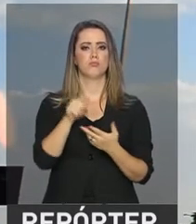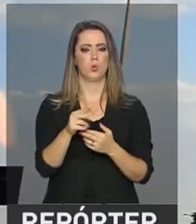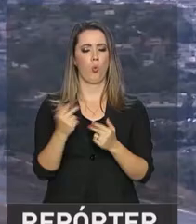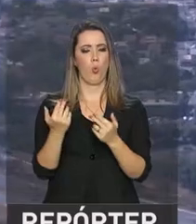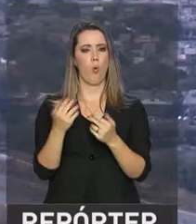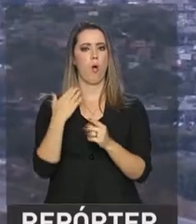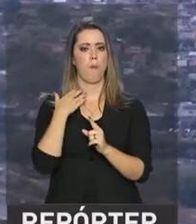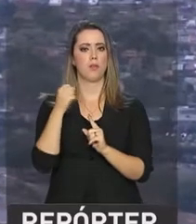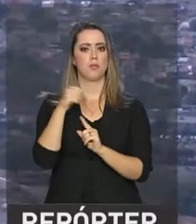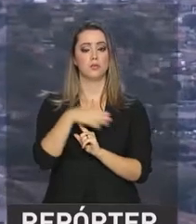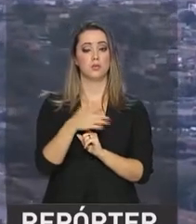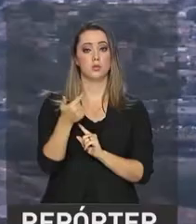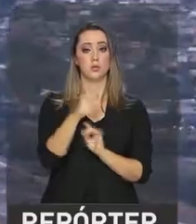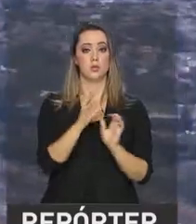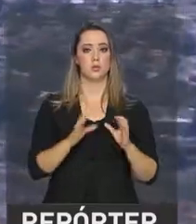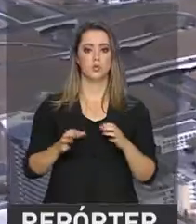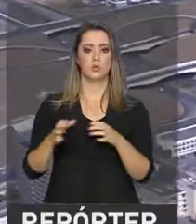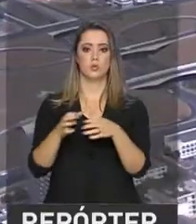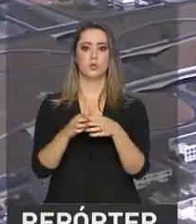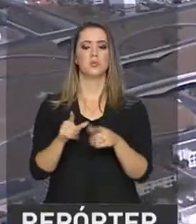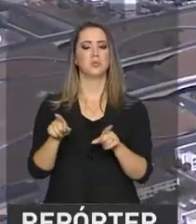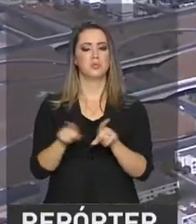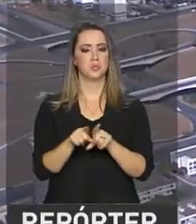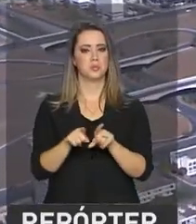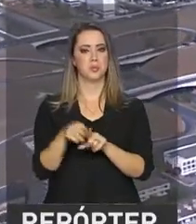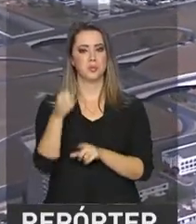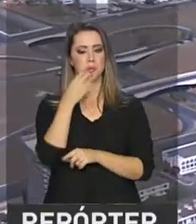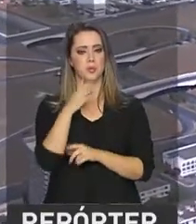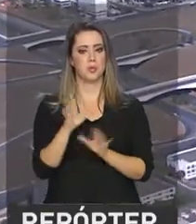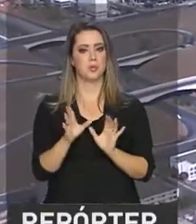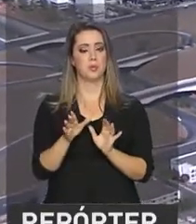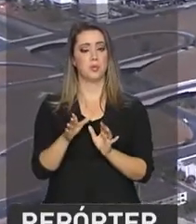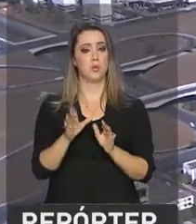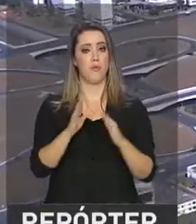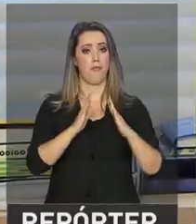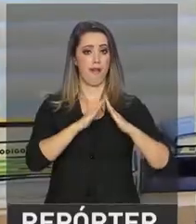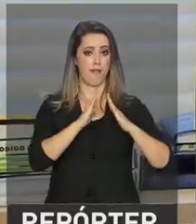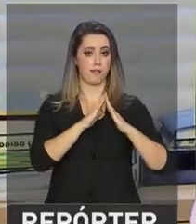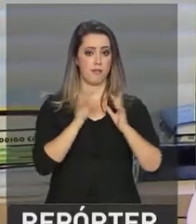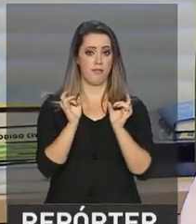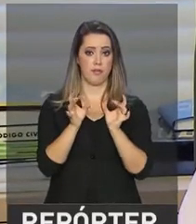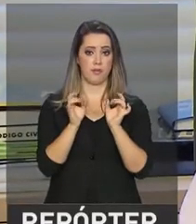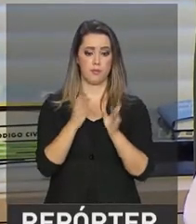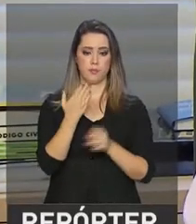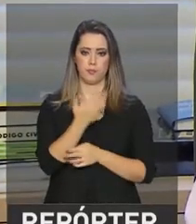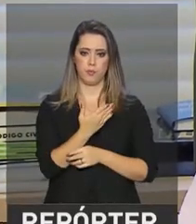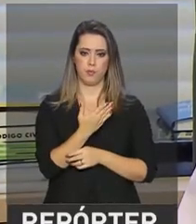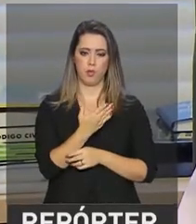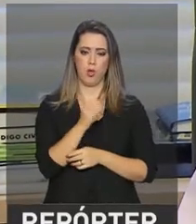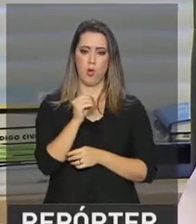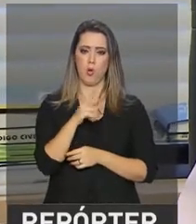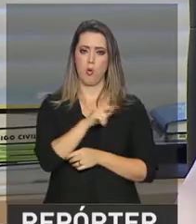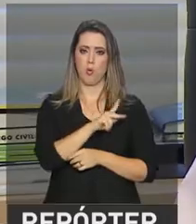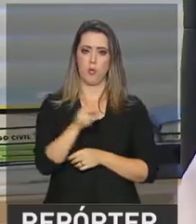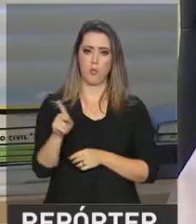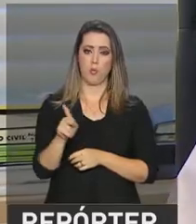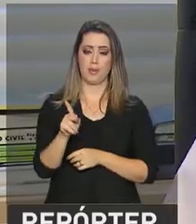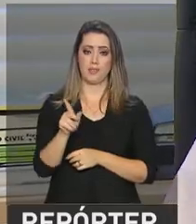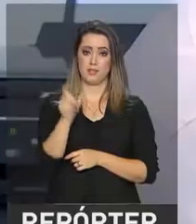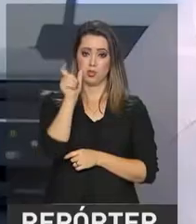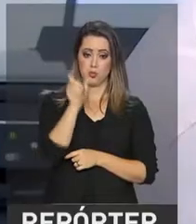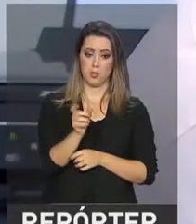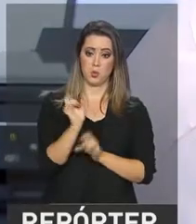central outros setores comemoram a medida como o imobiliário para o presidente do conselho regional de corretores de